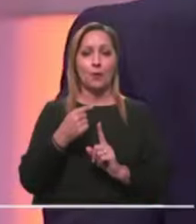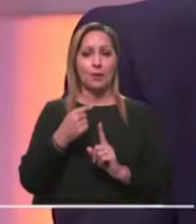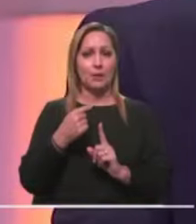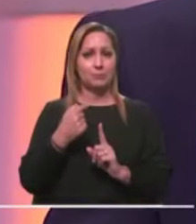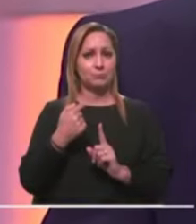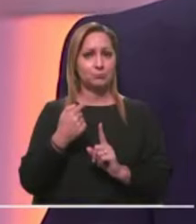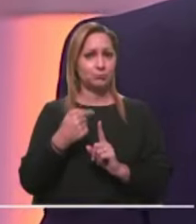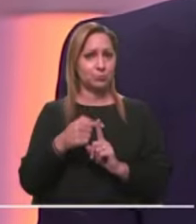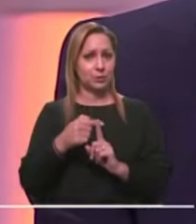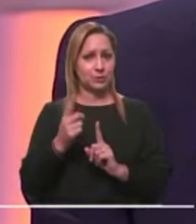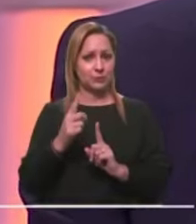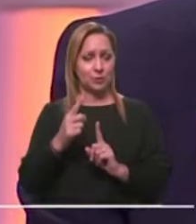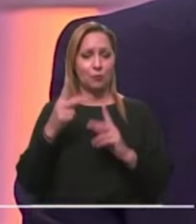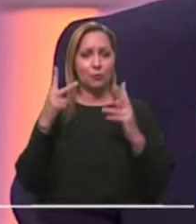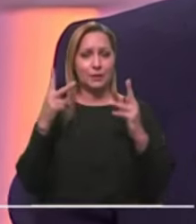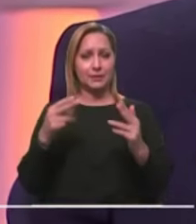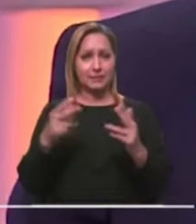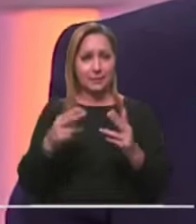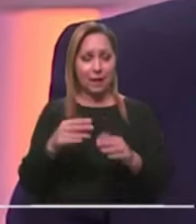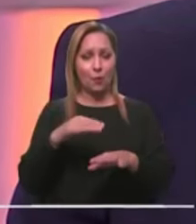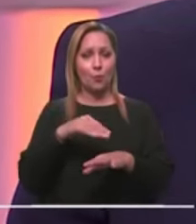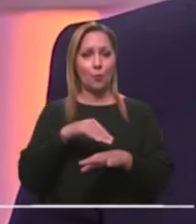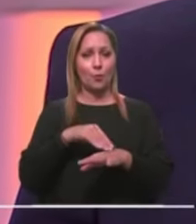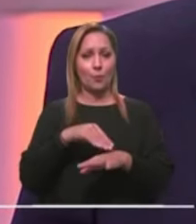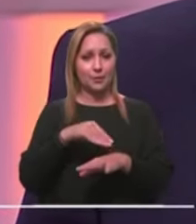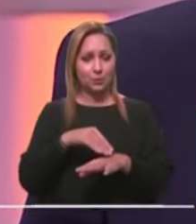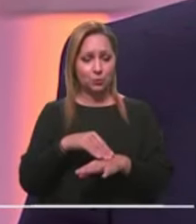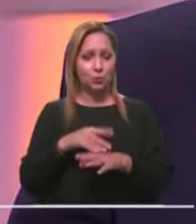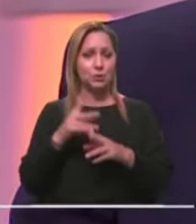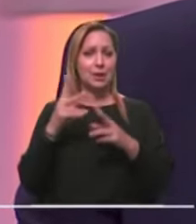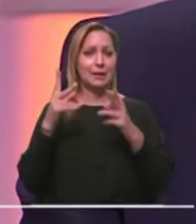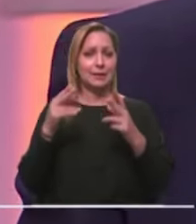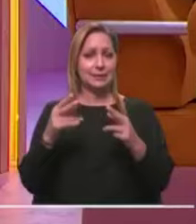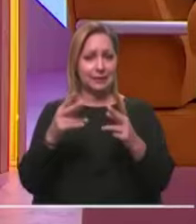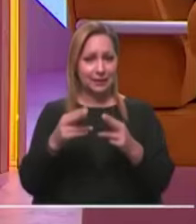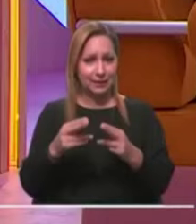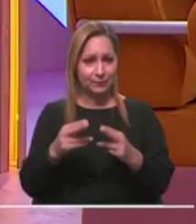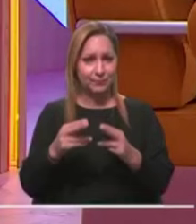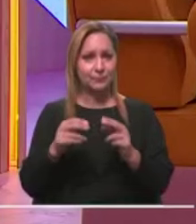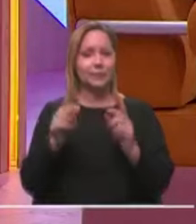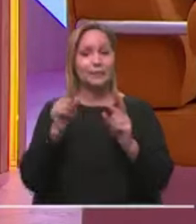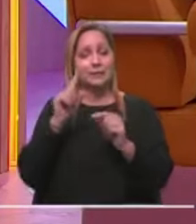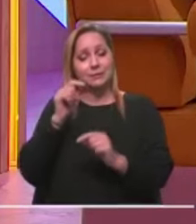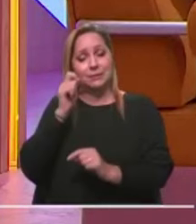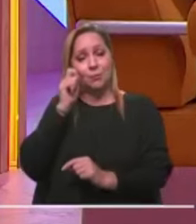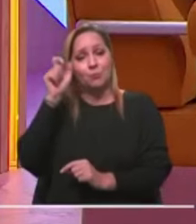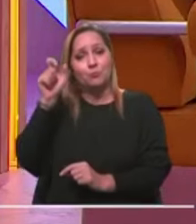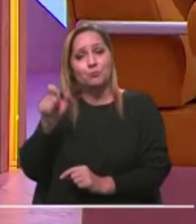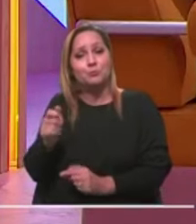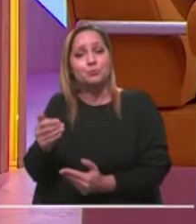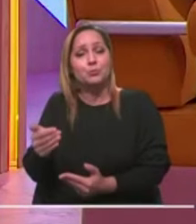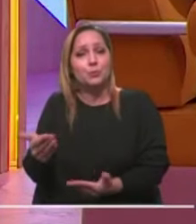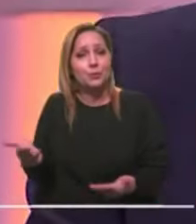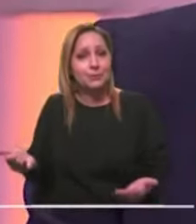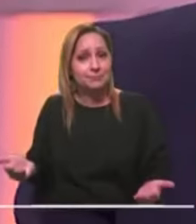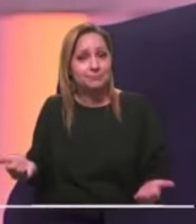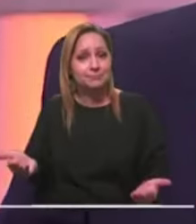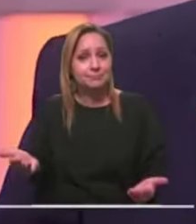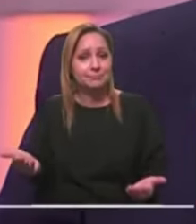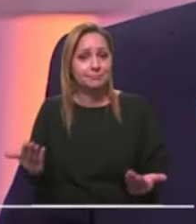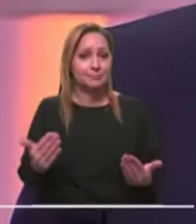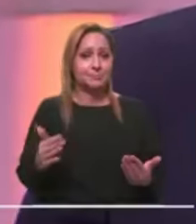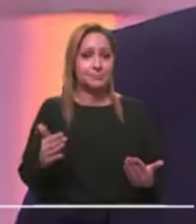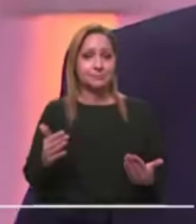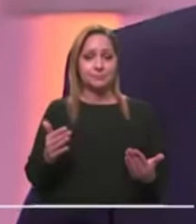não pelo menos pelos comentadores sim mas os comentadores também são são também são cidadãos também são cidadãos não quer